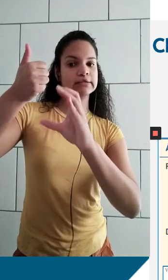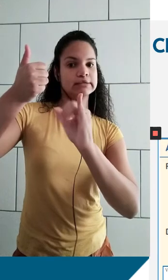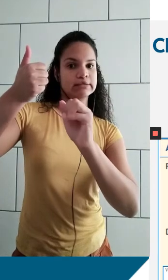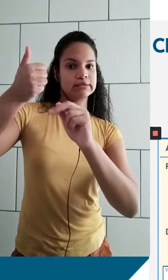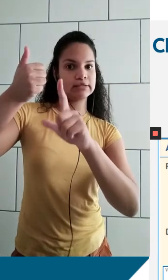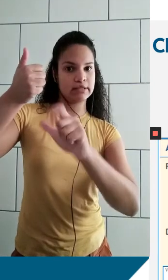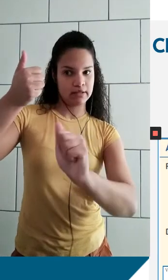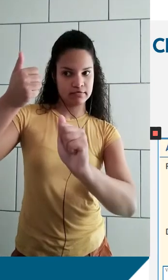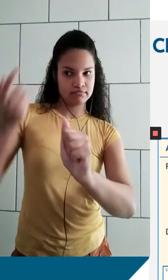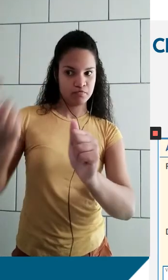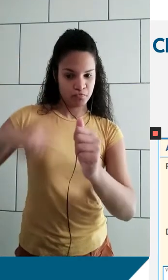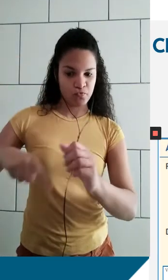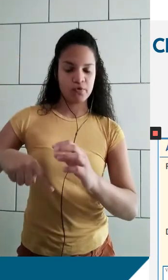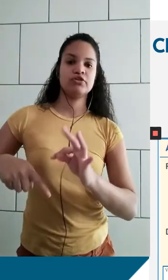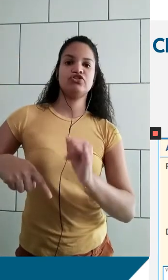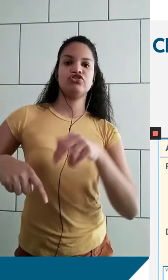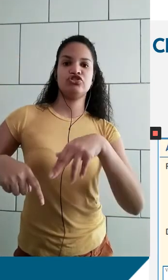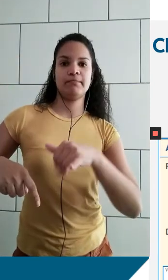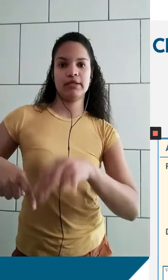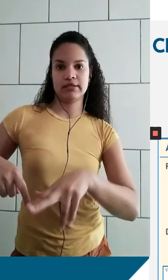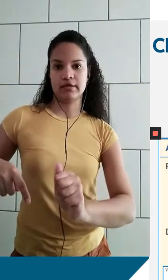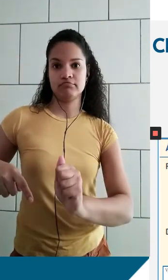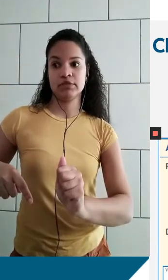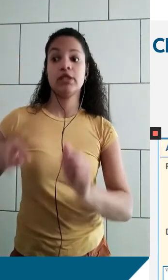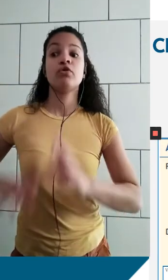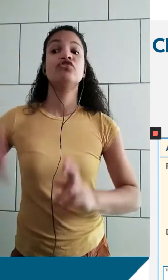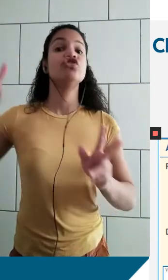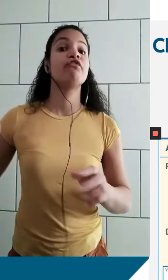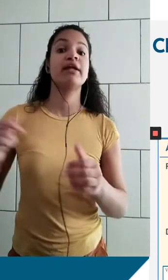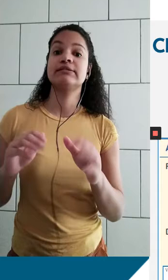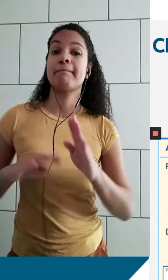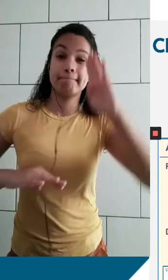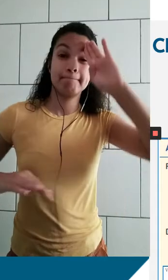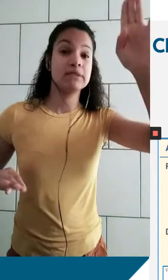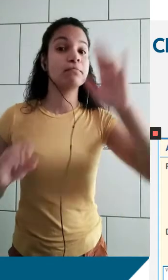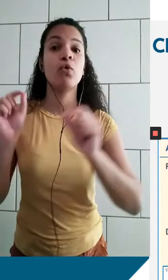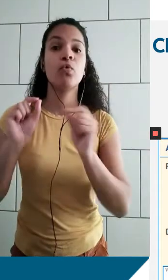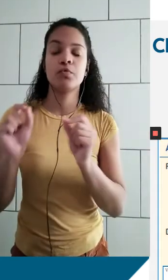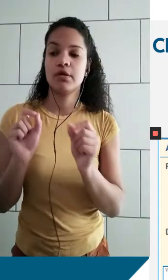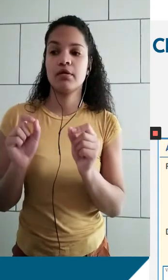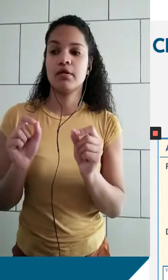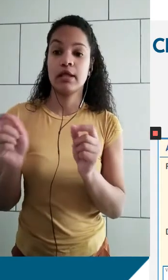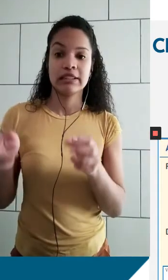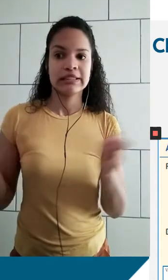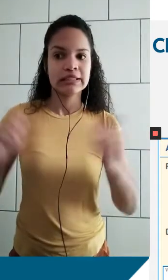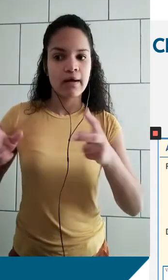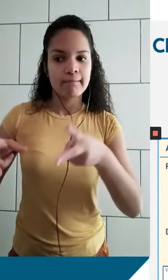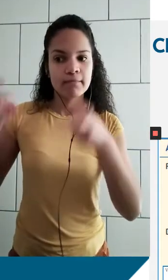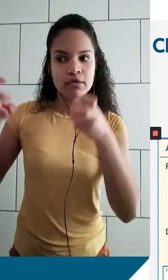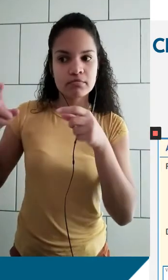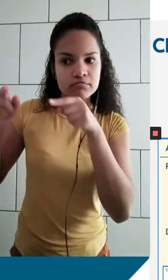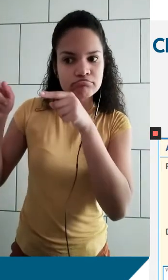DNA temos a timina. Então, as diferenças principais neste primeiro momento que a gente pode